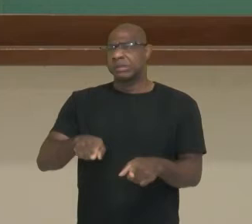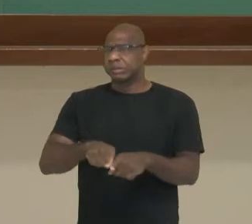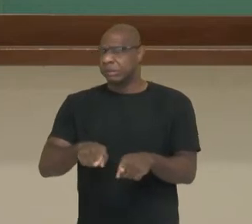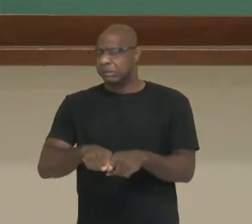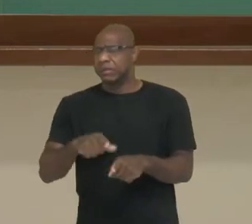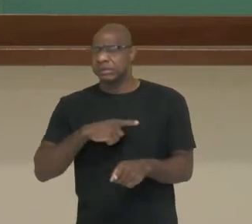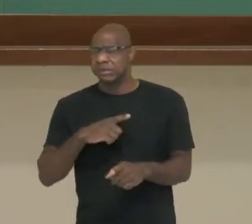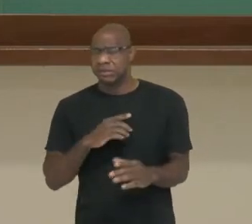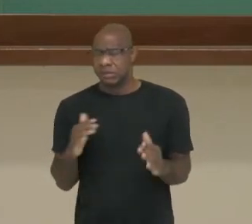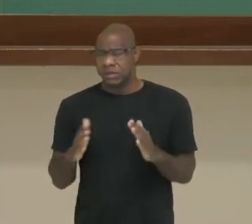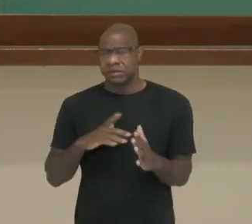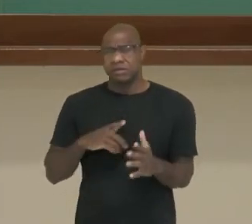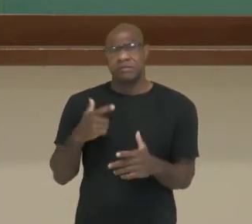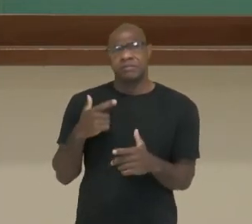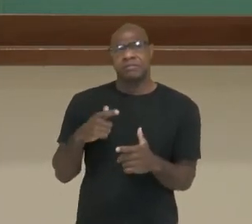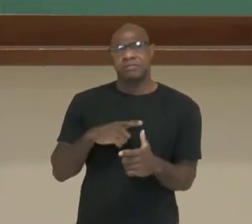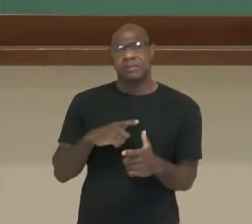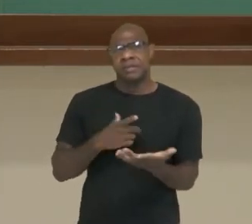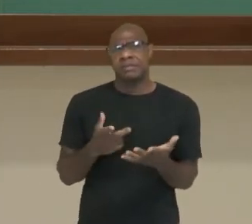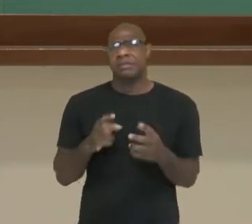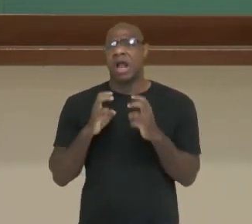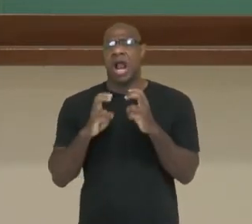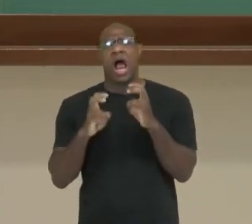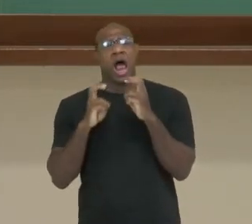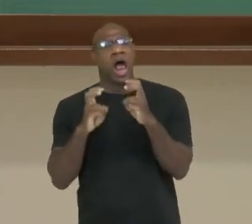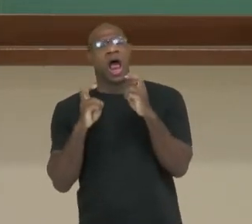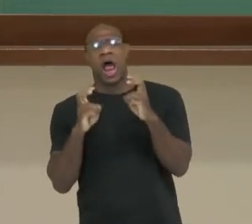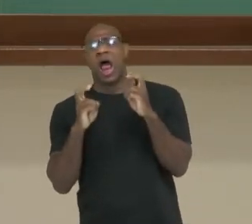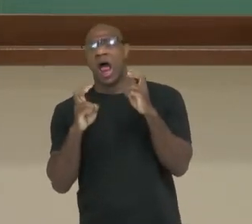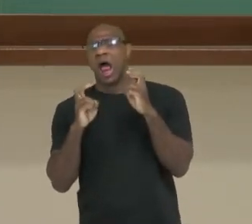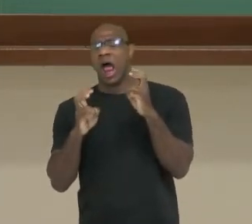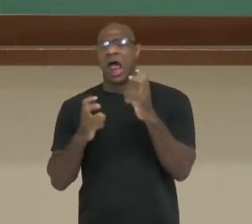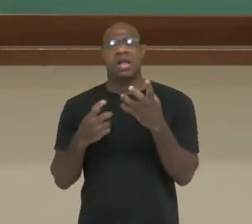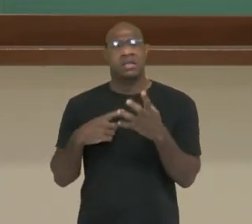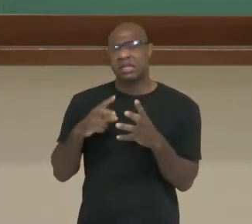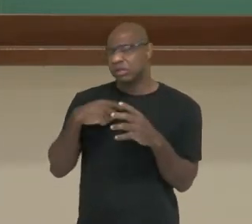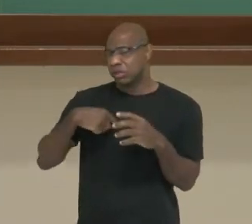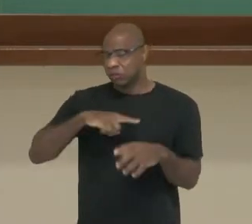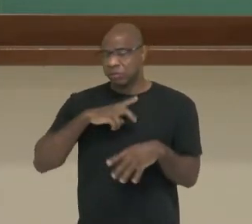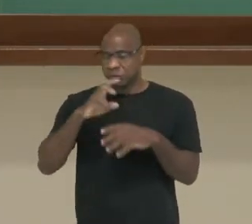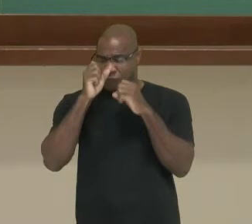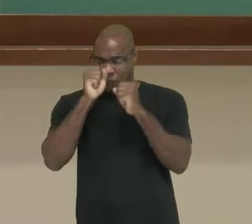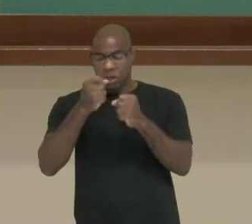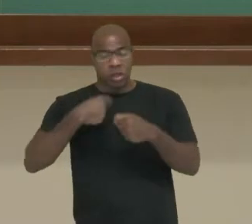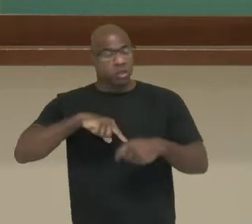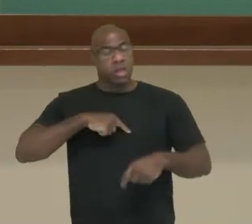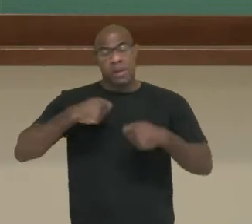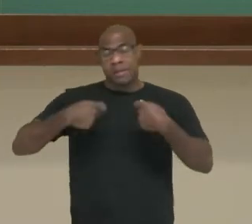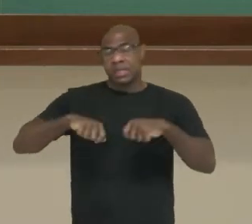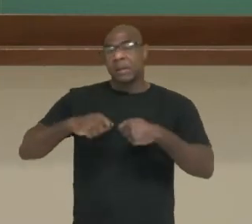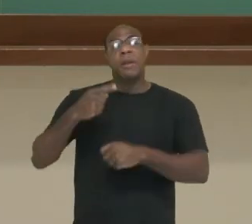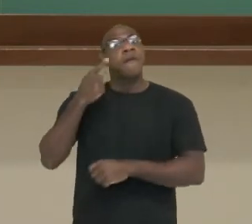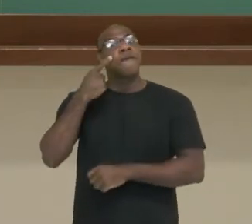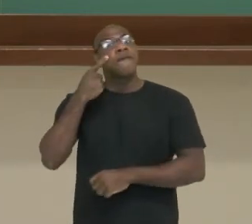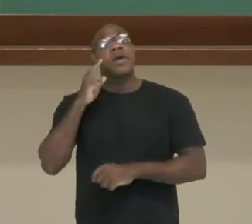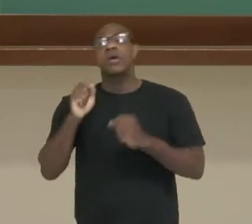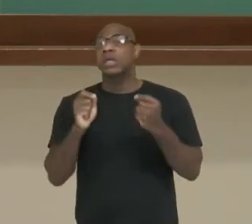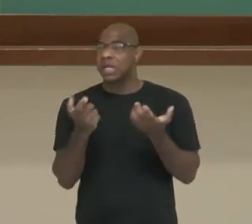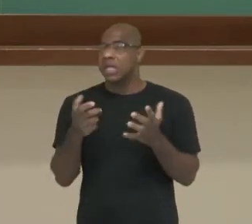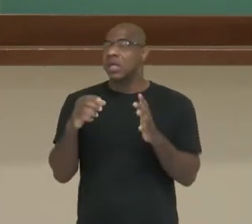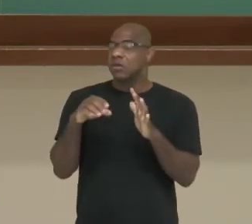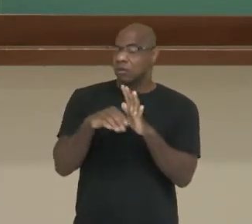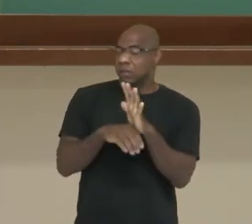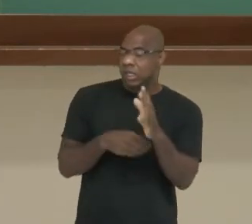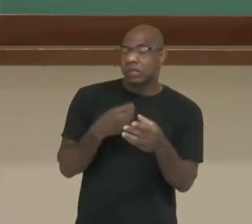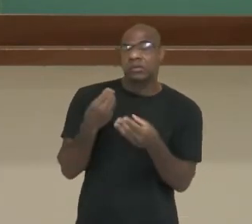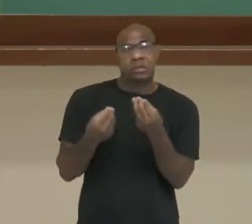nesse combate, né, de gritar e falar que a gente tem força, que nós precisamos rever os conceitos, né, e as